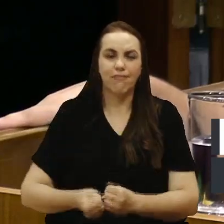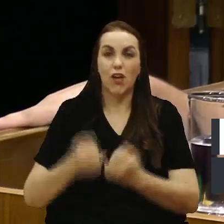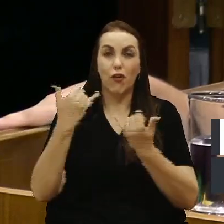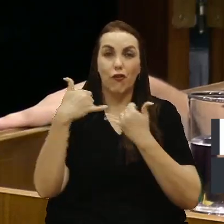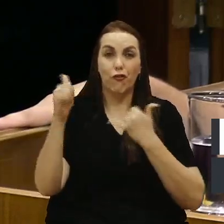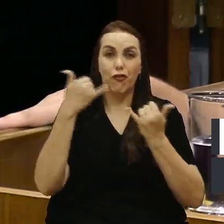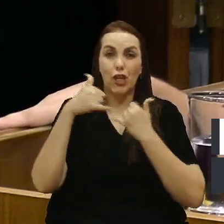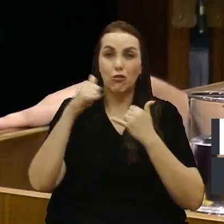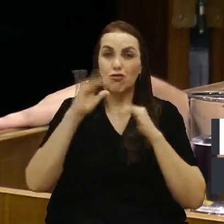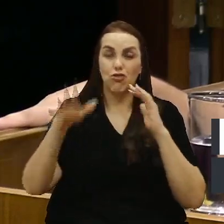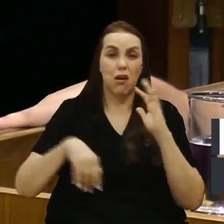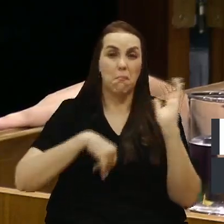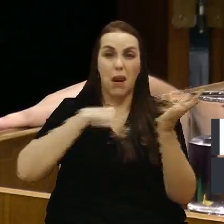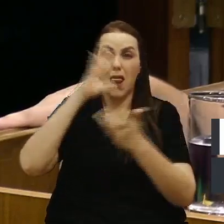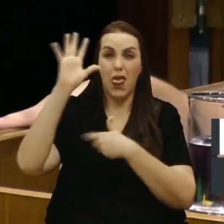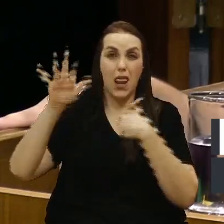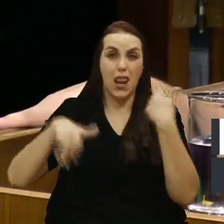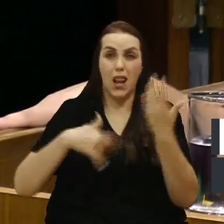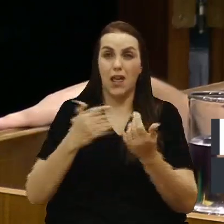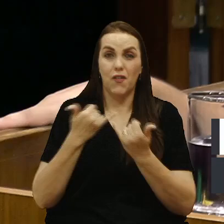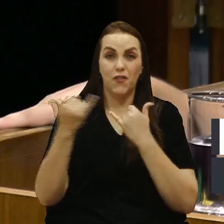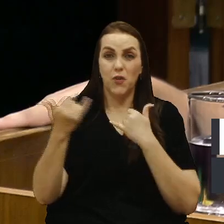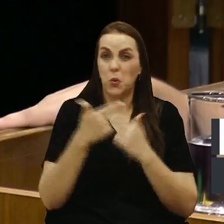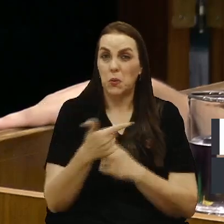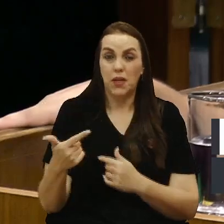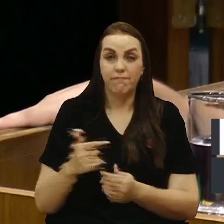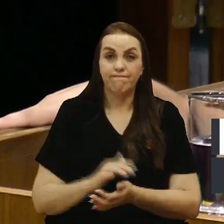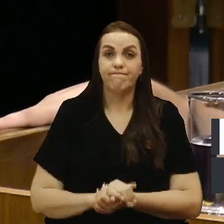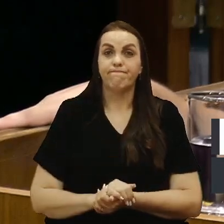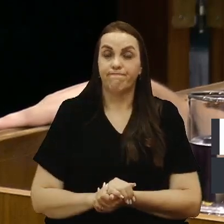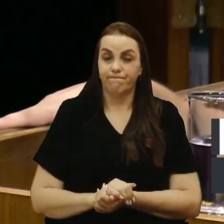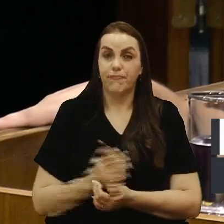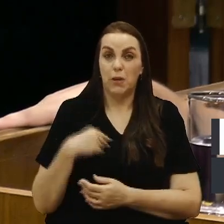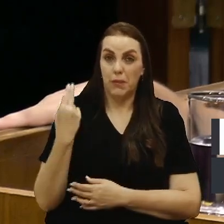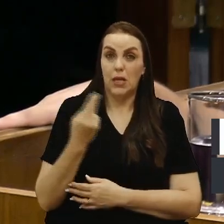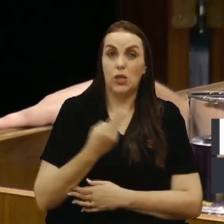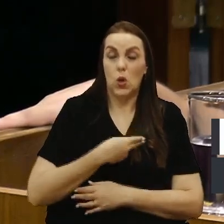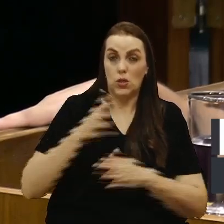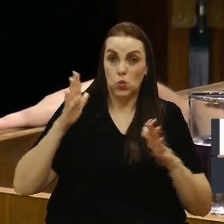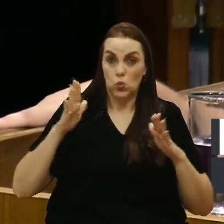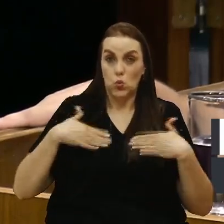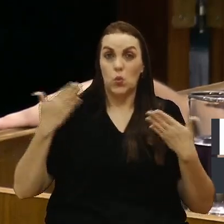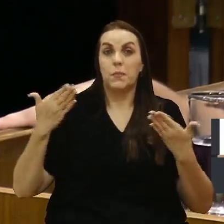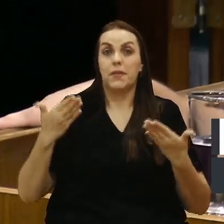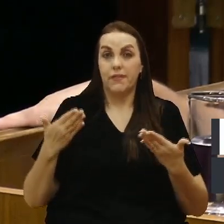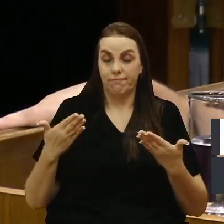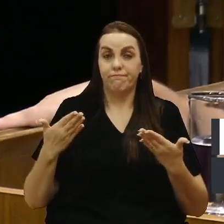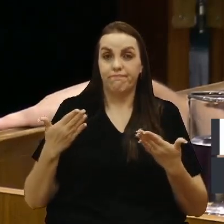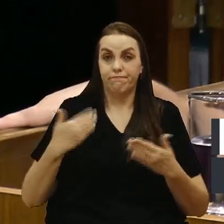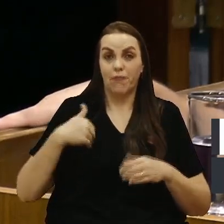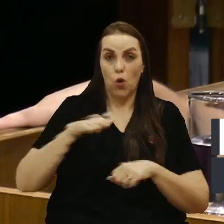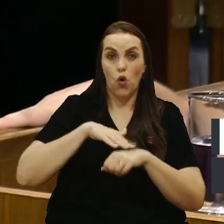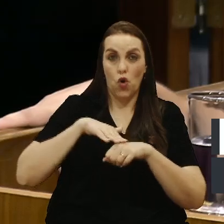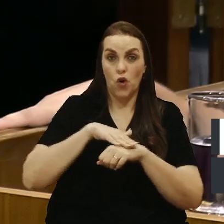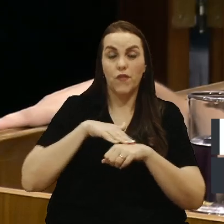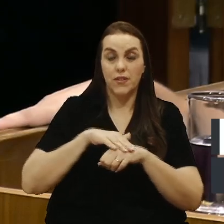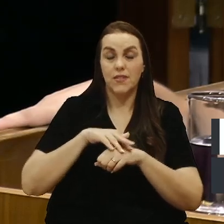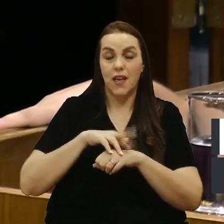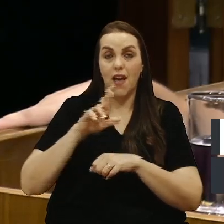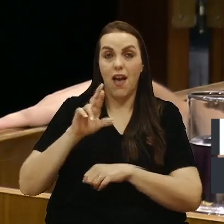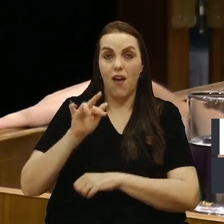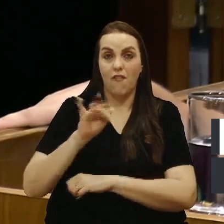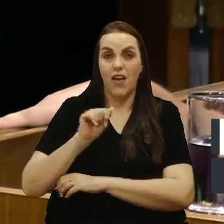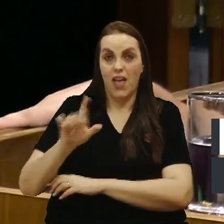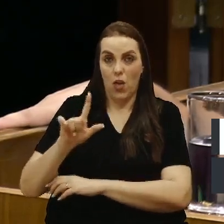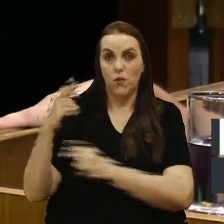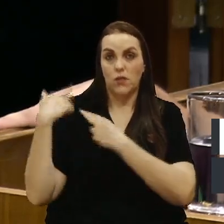fios, sem nada de fiação. E, para nossa surpresa, até eu conversei com o Rafael da RGE na segunda-feira